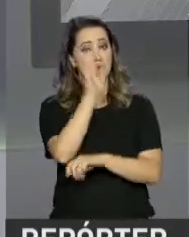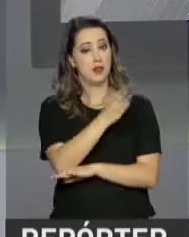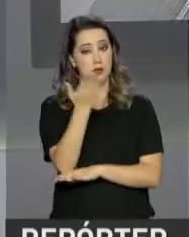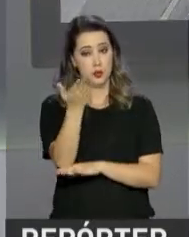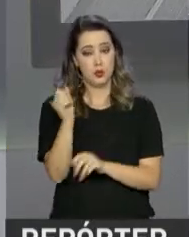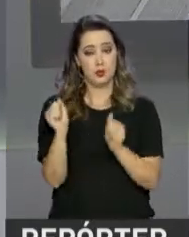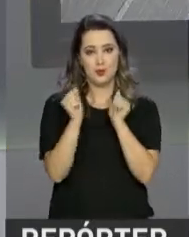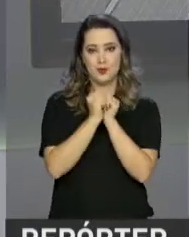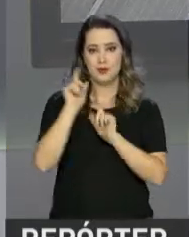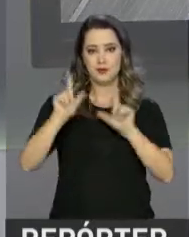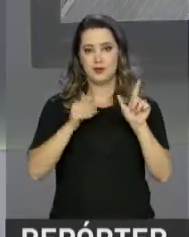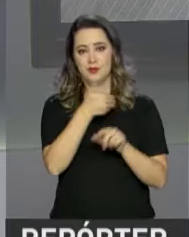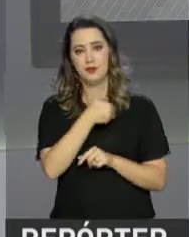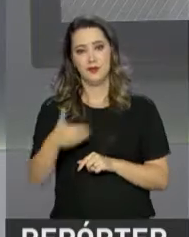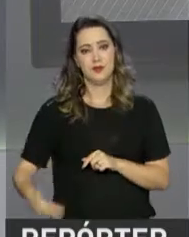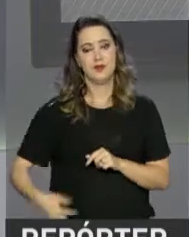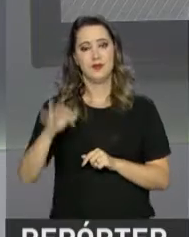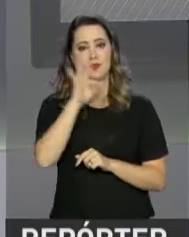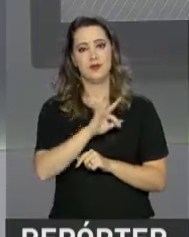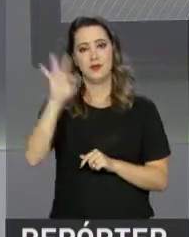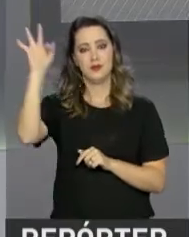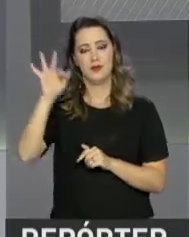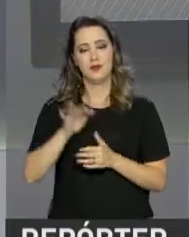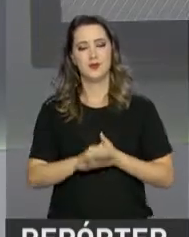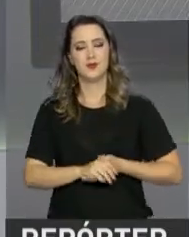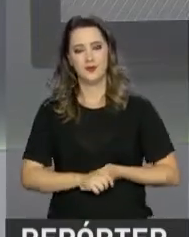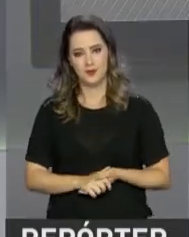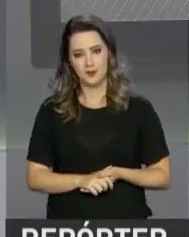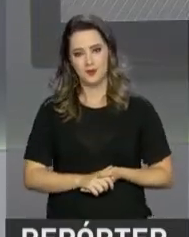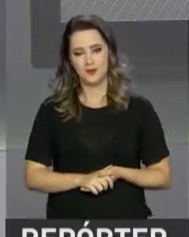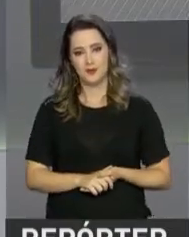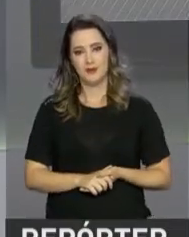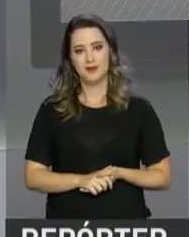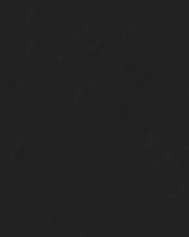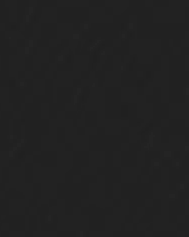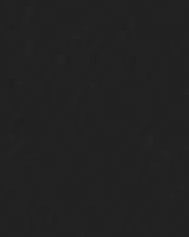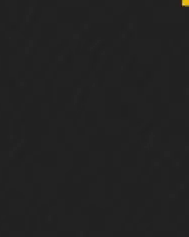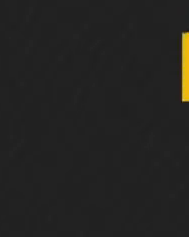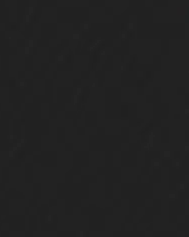pra você continua com a gente aqui na nbr a tv do governo federal